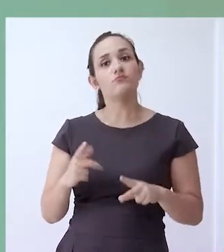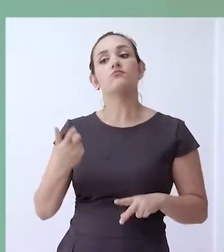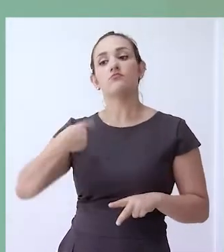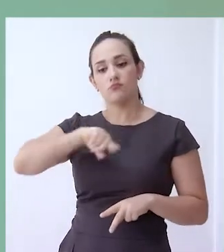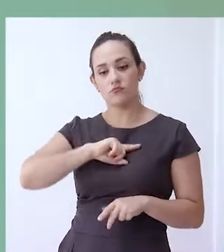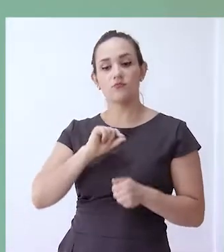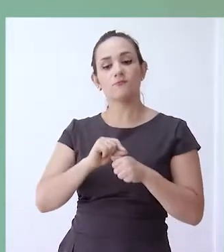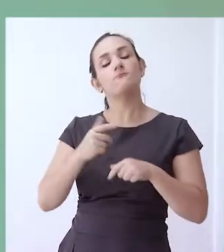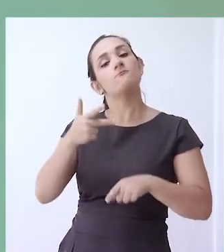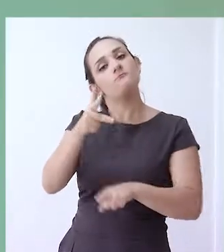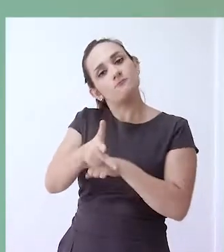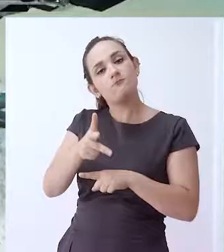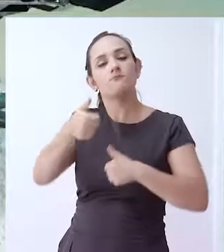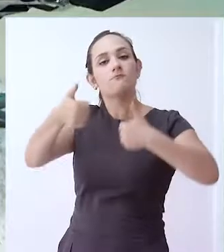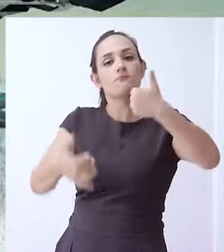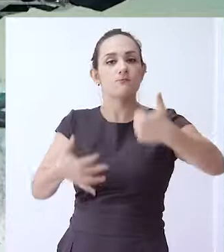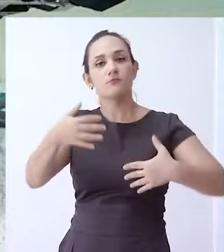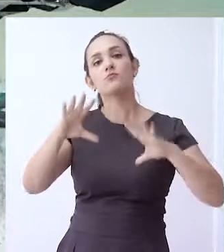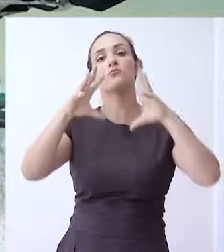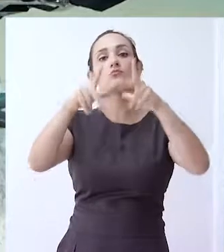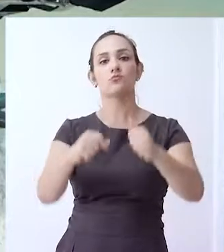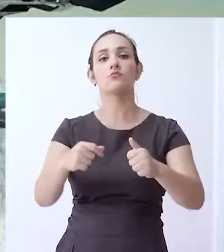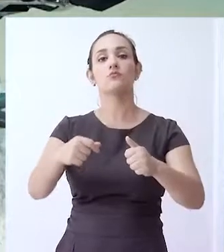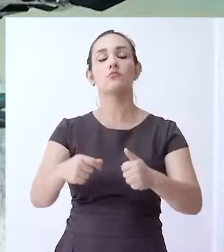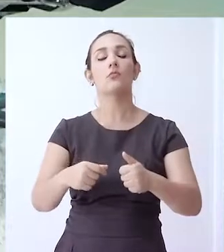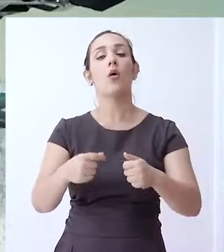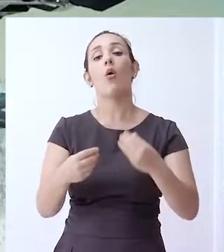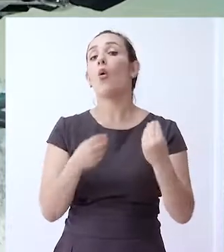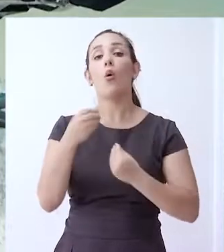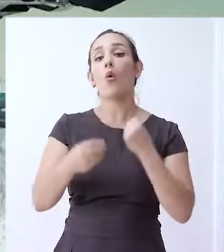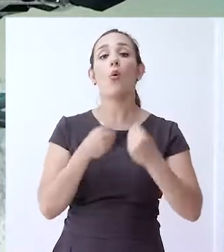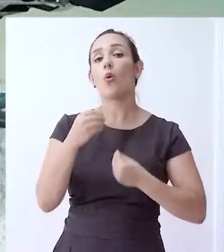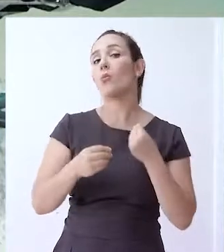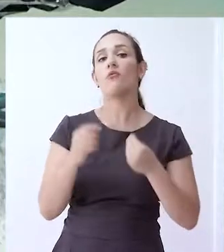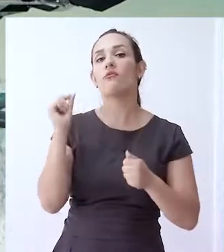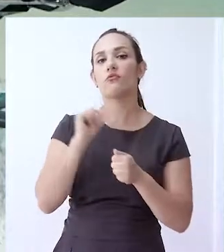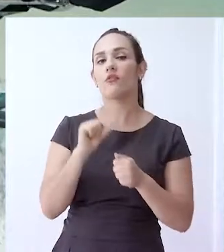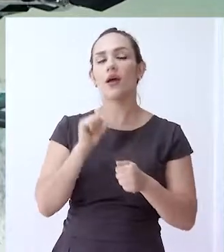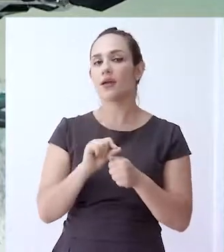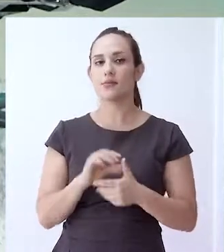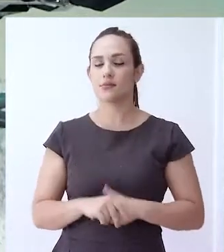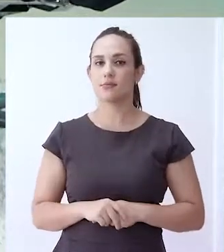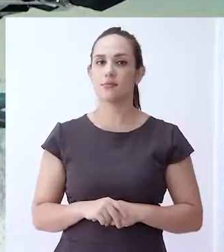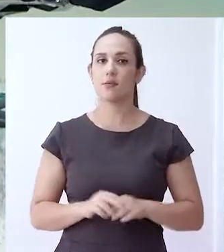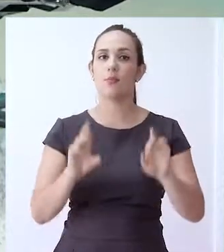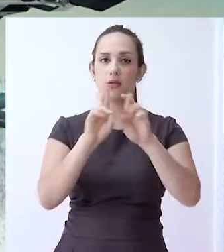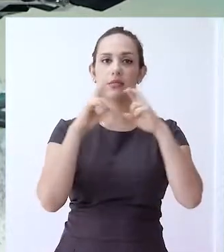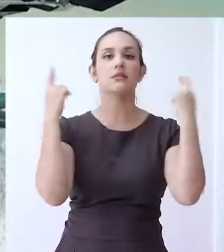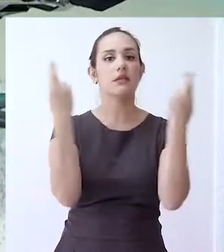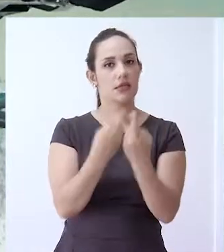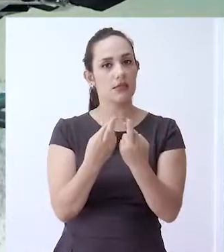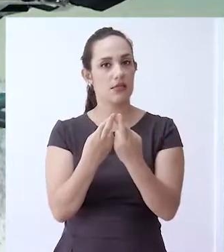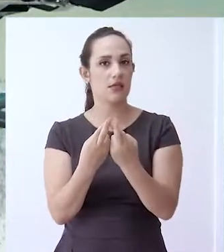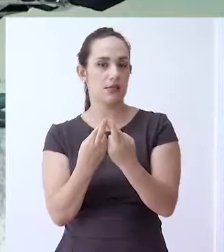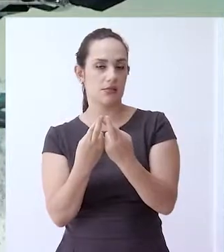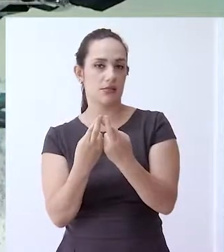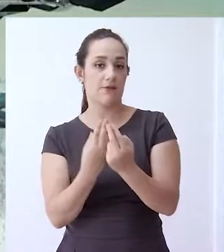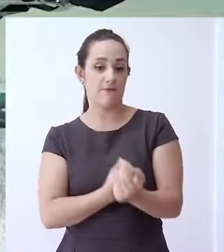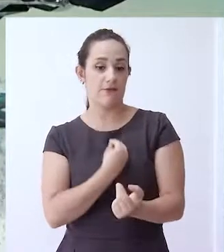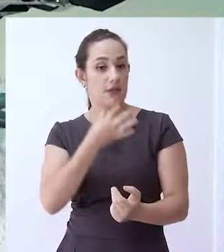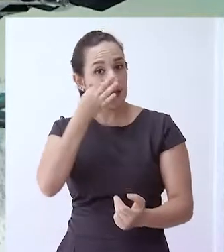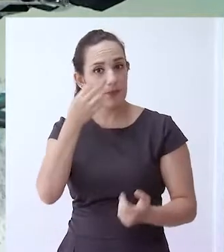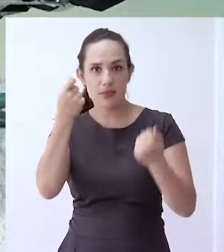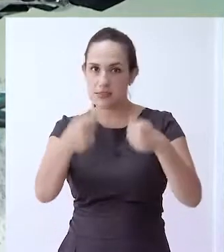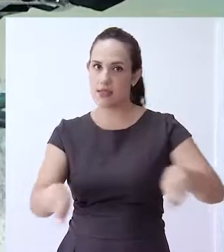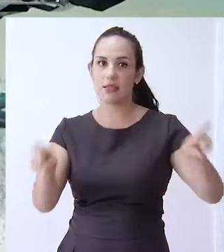podemos participar desse vídeo e nele a gente exemplifica como é possível fazer, mesmo na pandemia, as